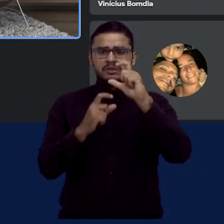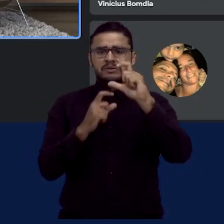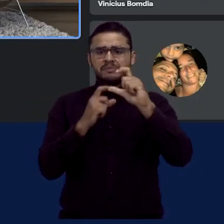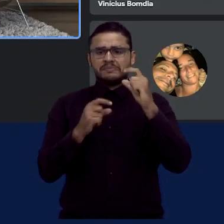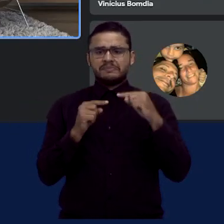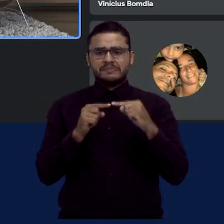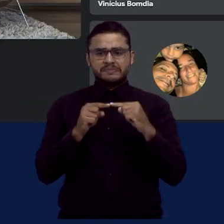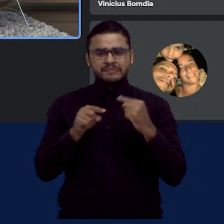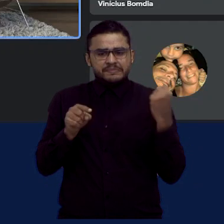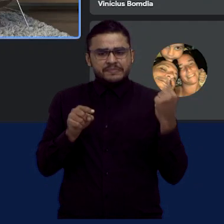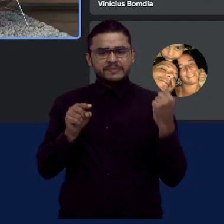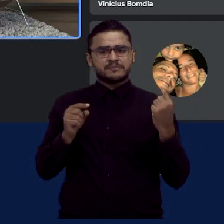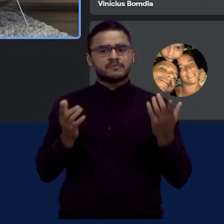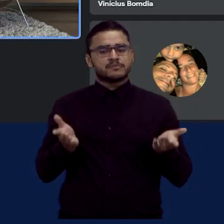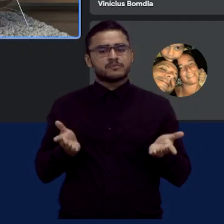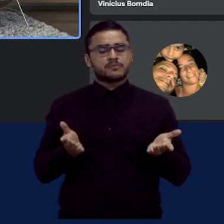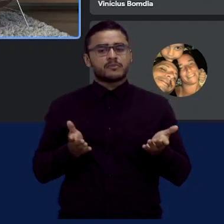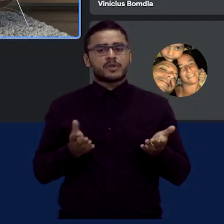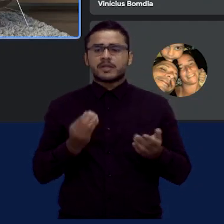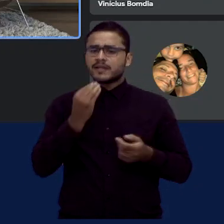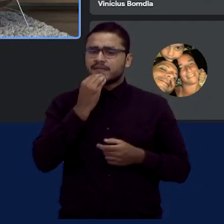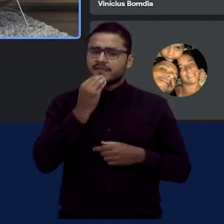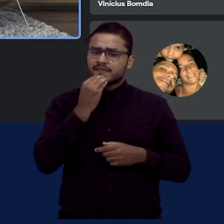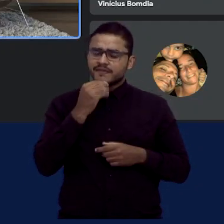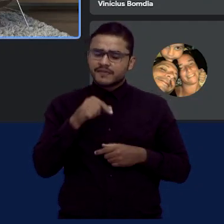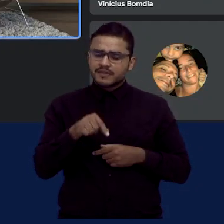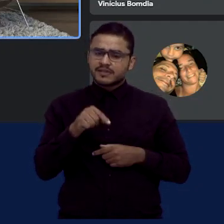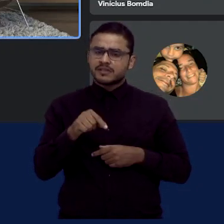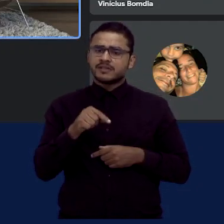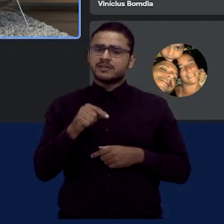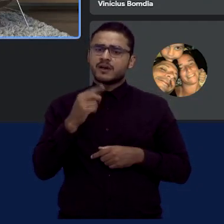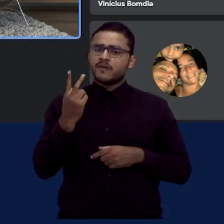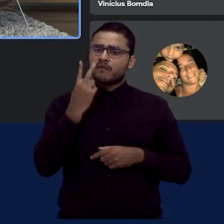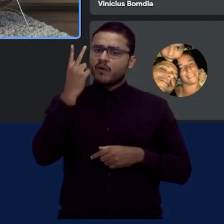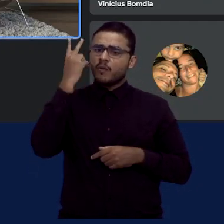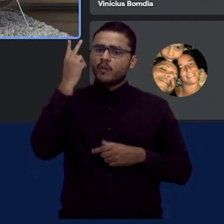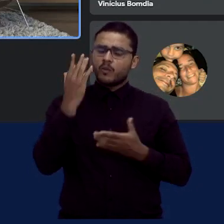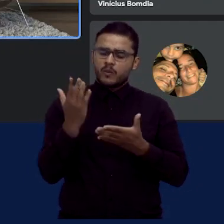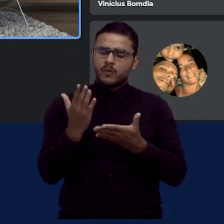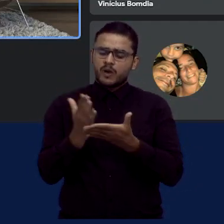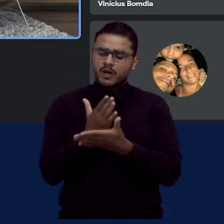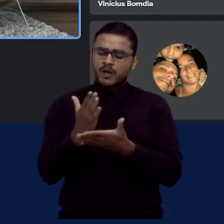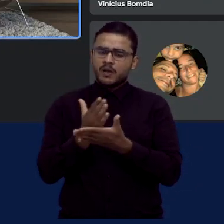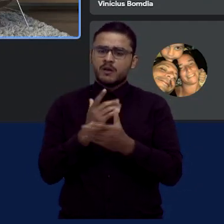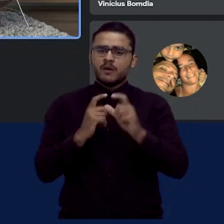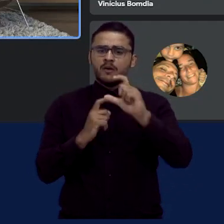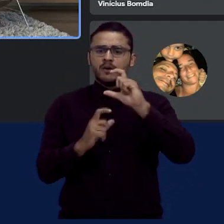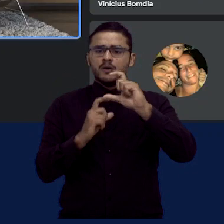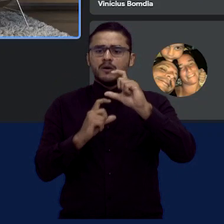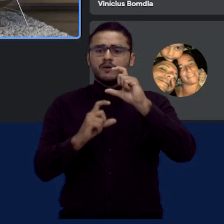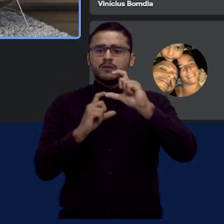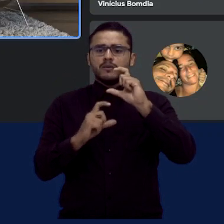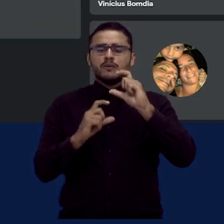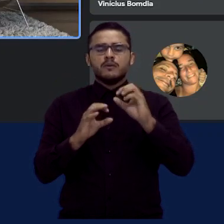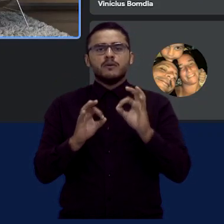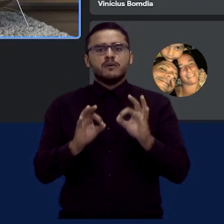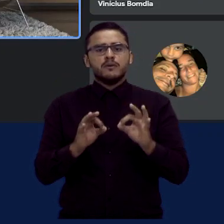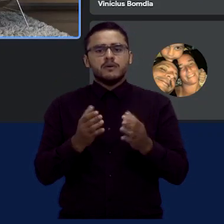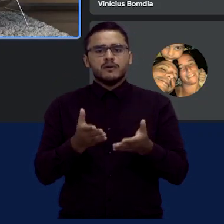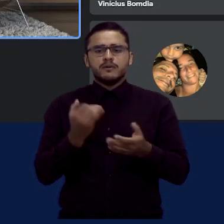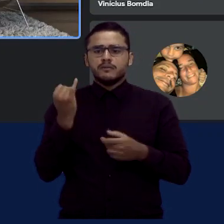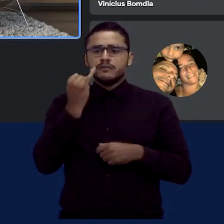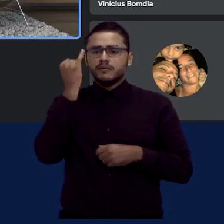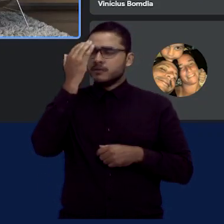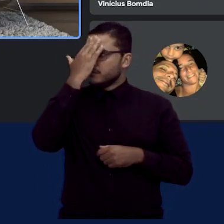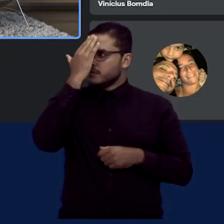Escola do Parlamento para provar, a gente perde muito das possibilidades que a gente tem com essa linguagem, com